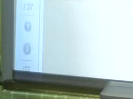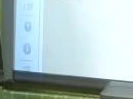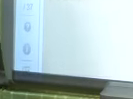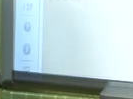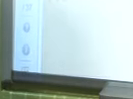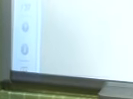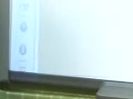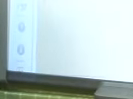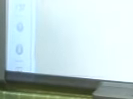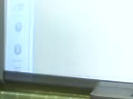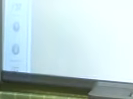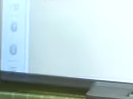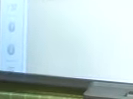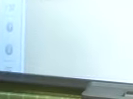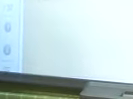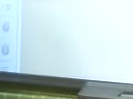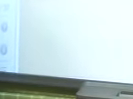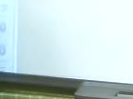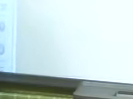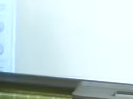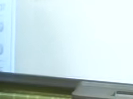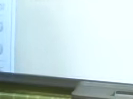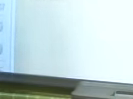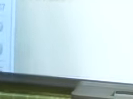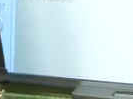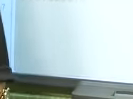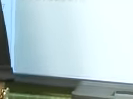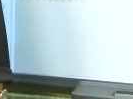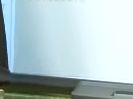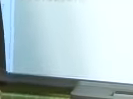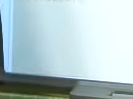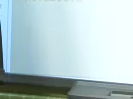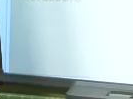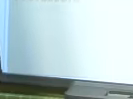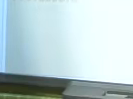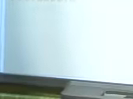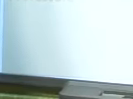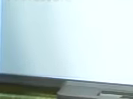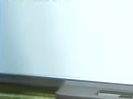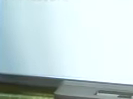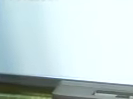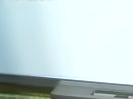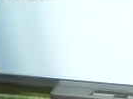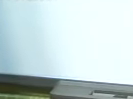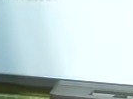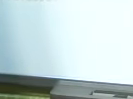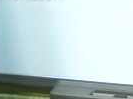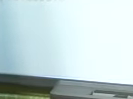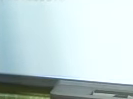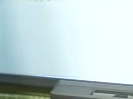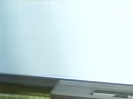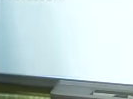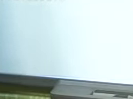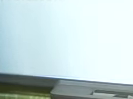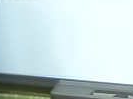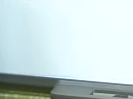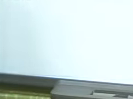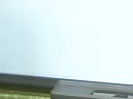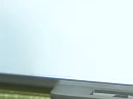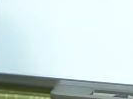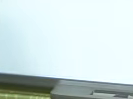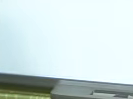Boa noite, alunos do Instituto Federal. Estamos aqui para mais uma aula de inglês instrumental. Sejam todos